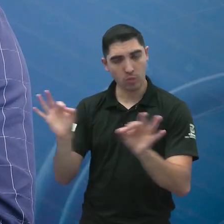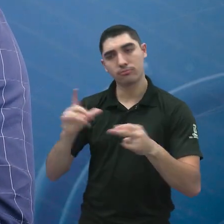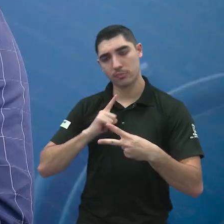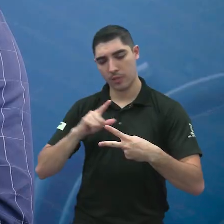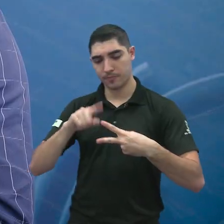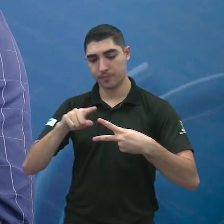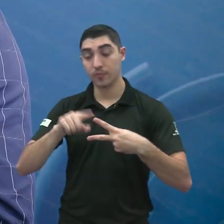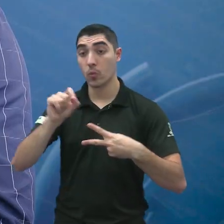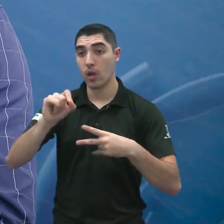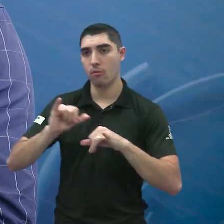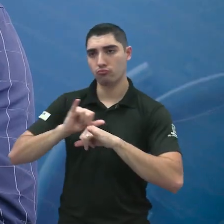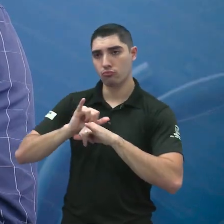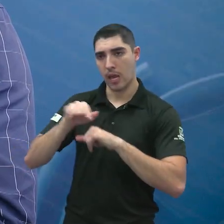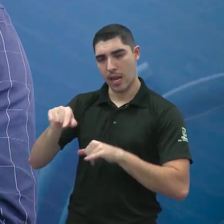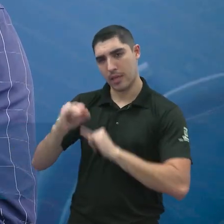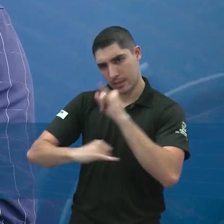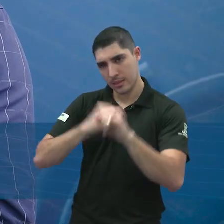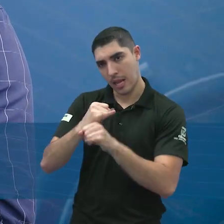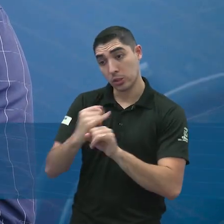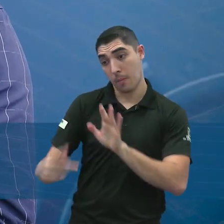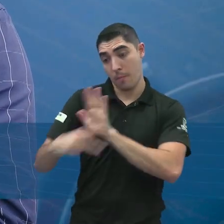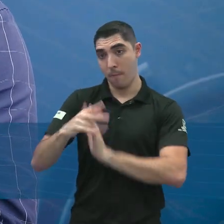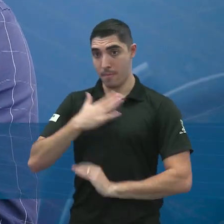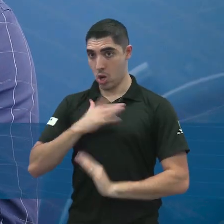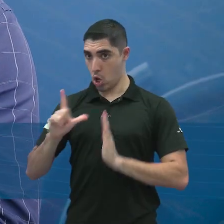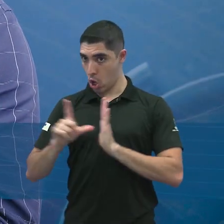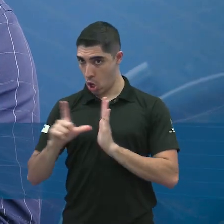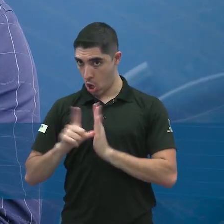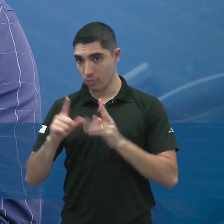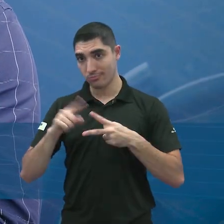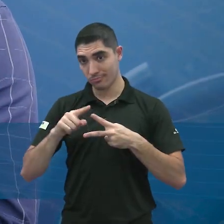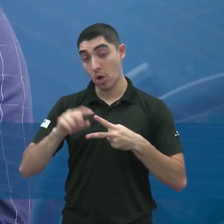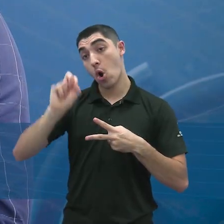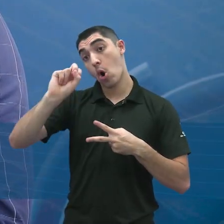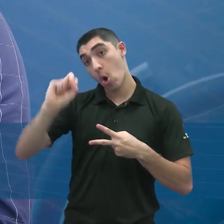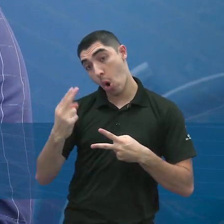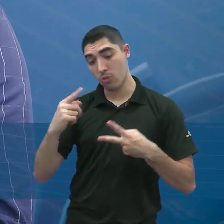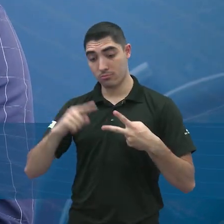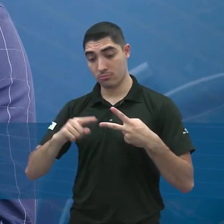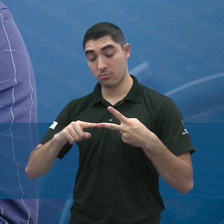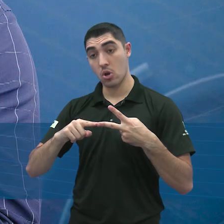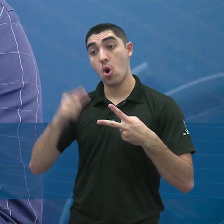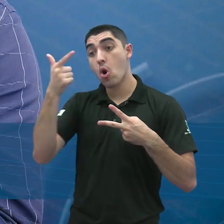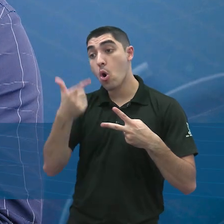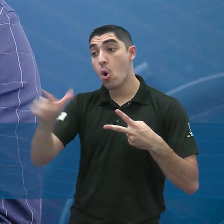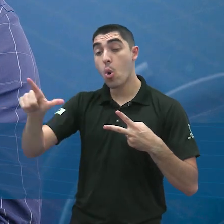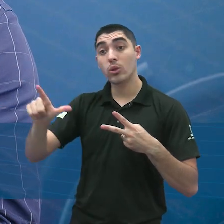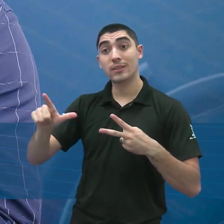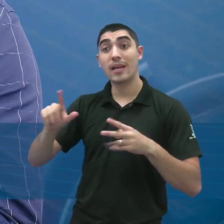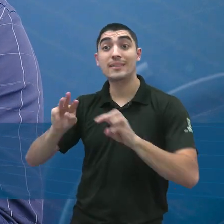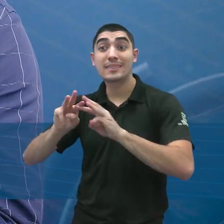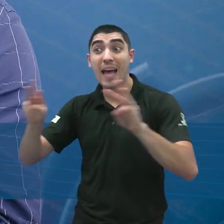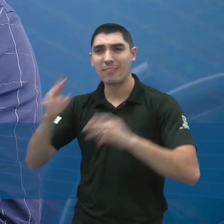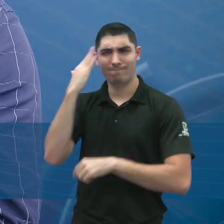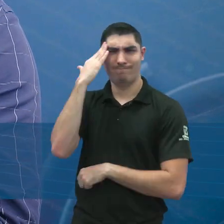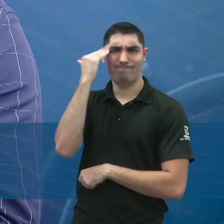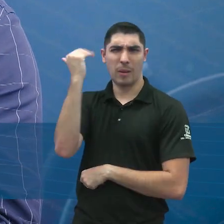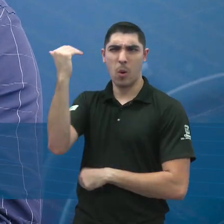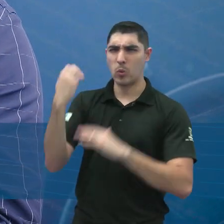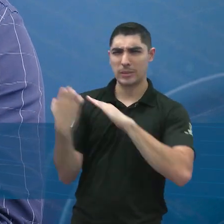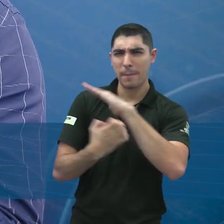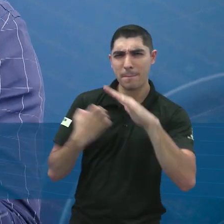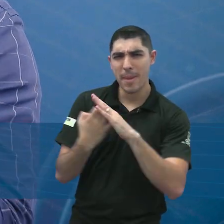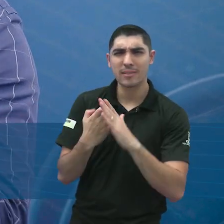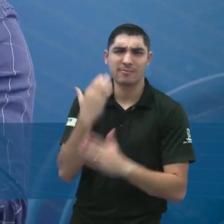O e-commerce próprio, onde é o site da minha loja, e a gente pode também vender nossos produtos nessas grandes magazines, nessas grandes